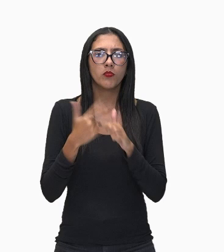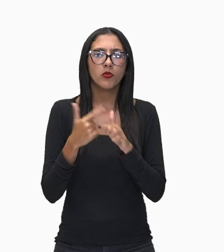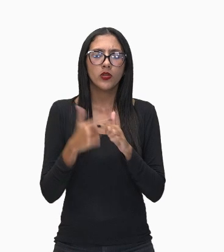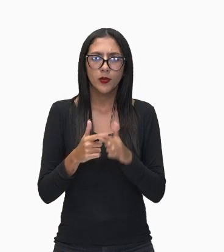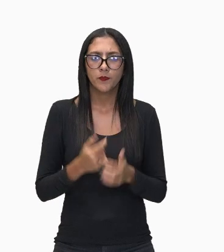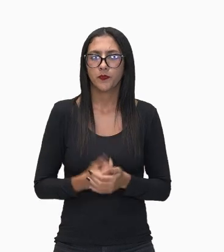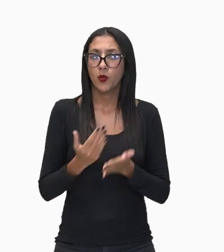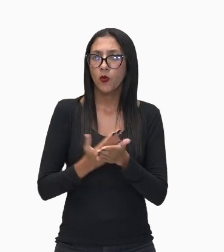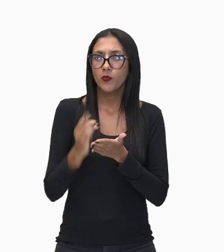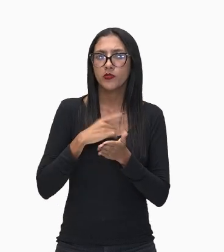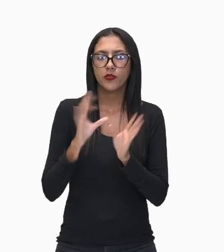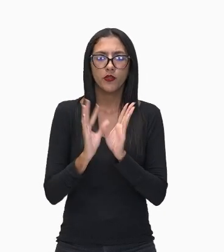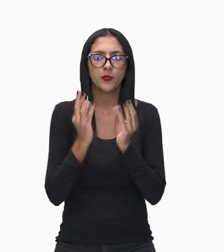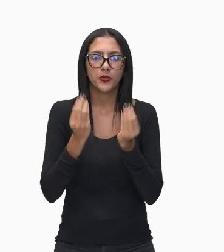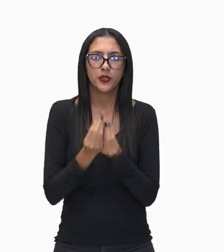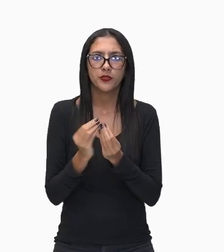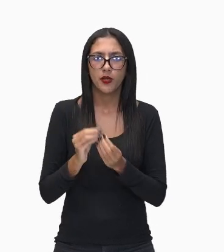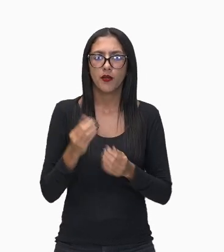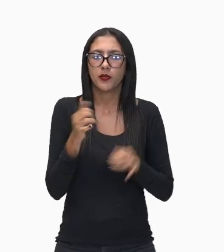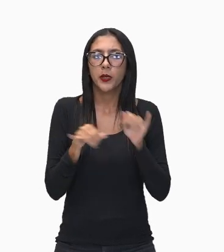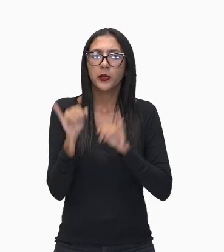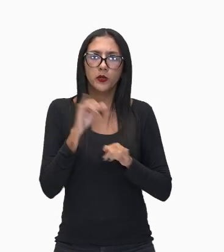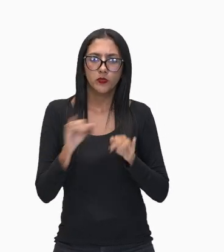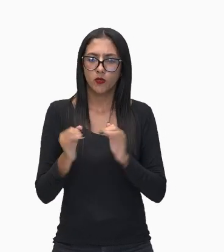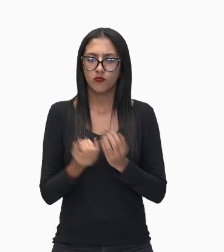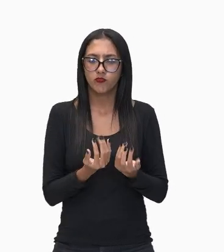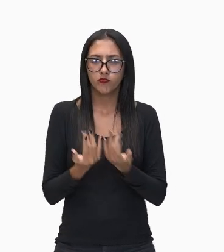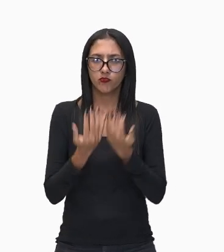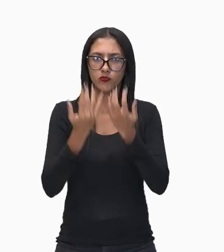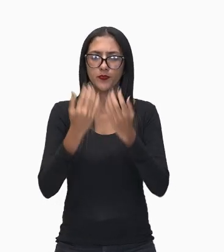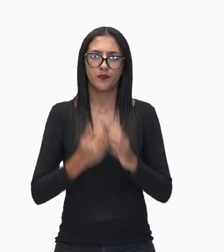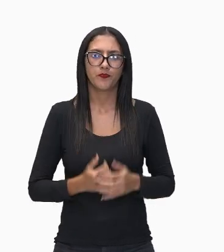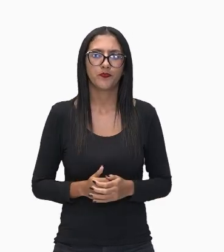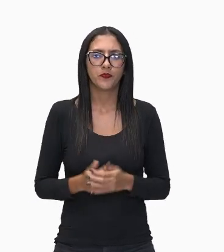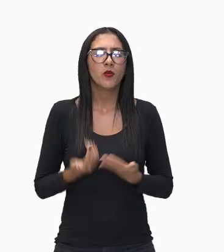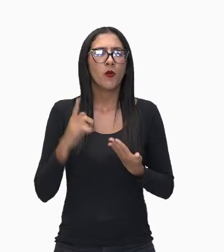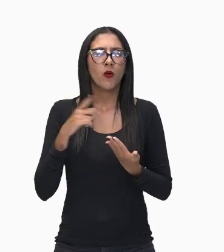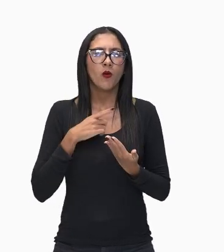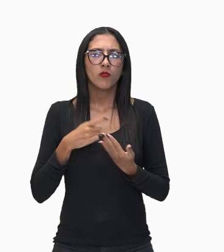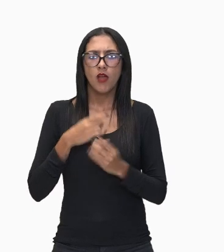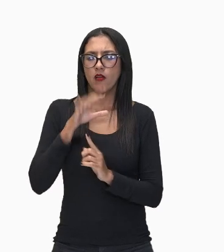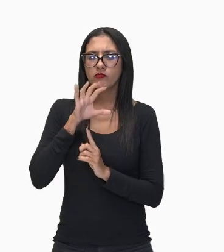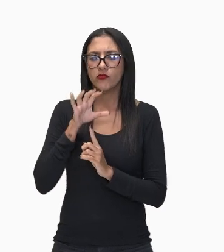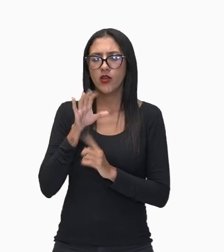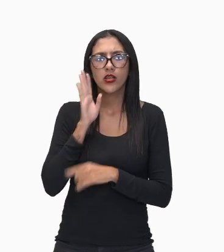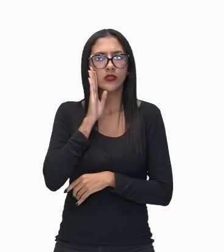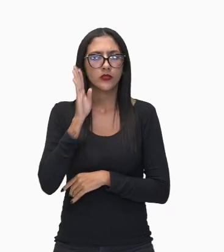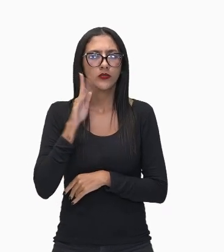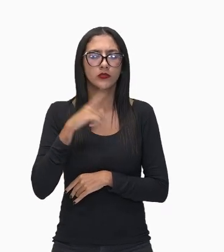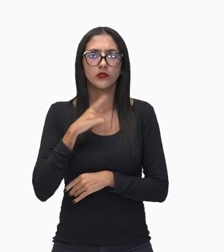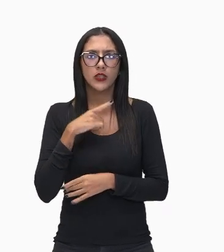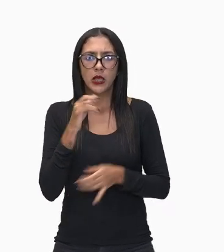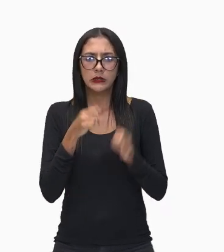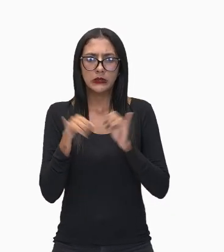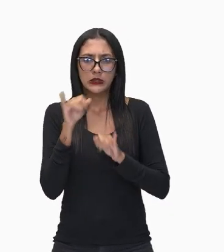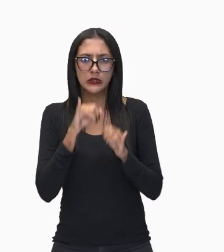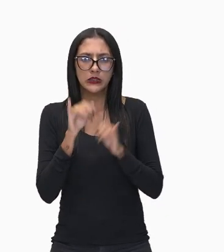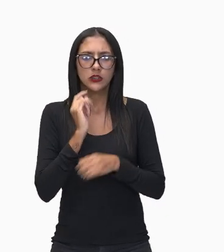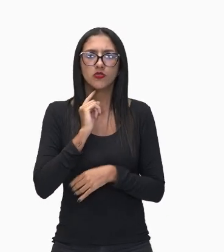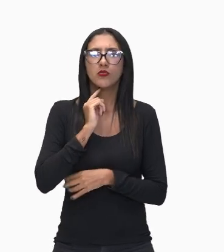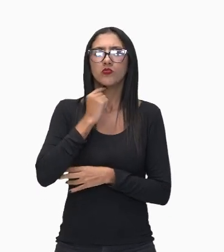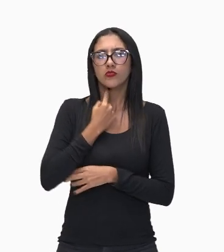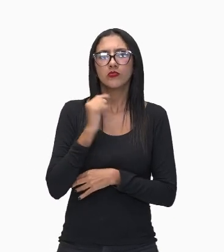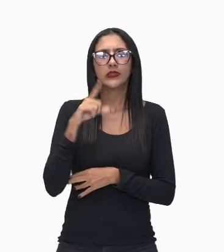químicas. Então, quais são os principais contribuidores, né, as principais fontes poluentes aí, né,